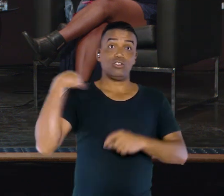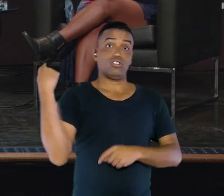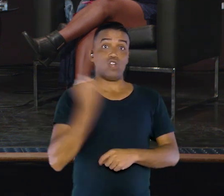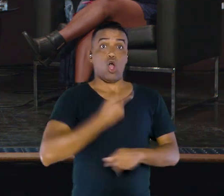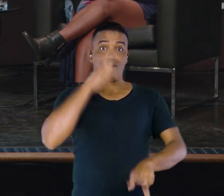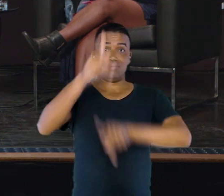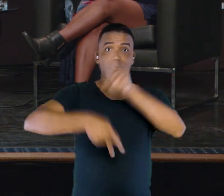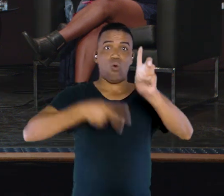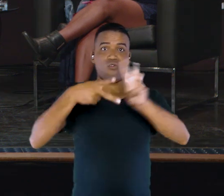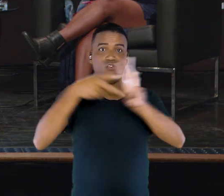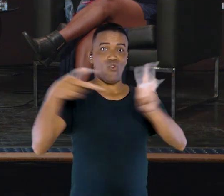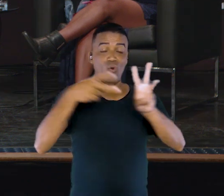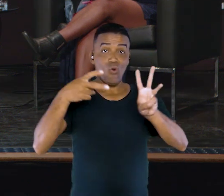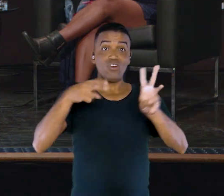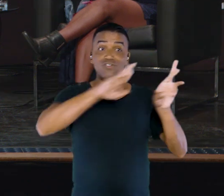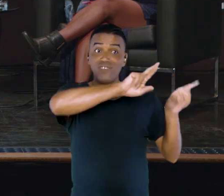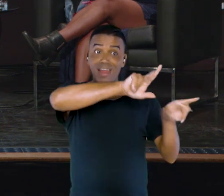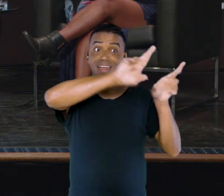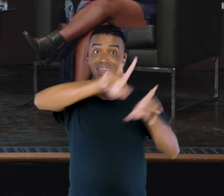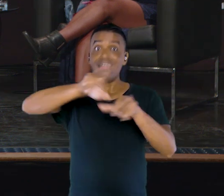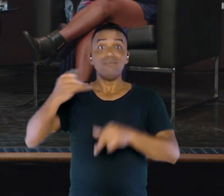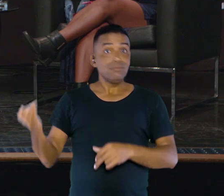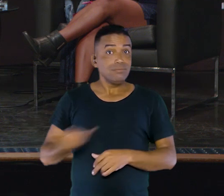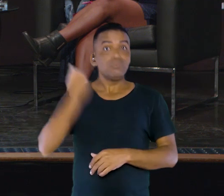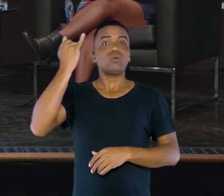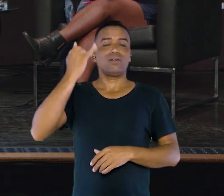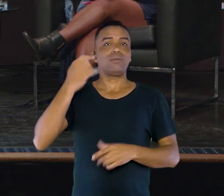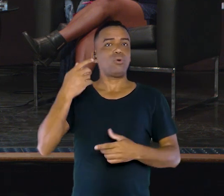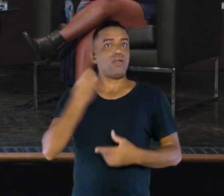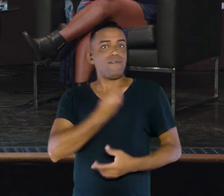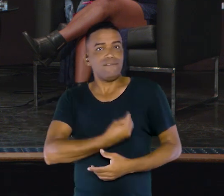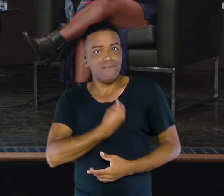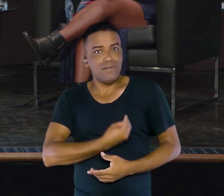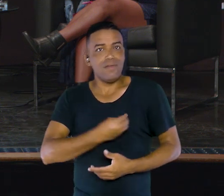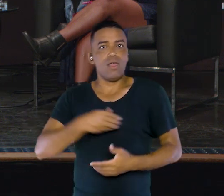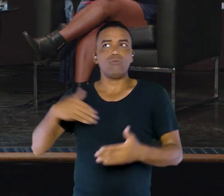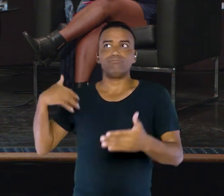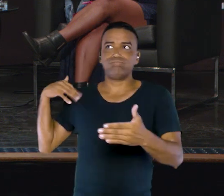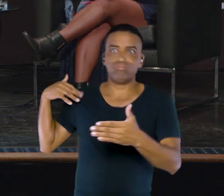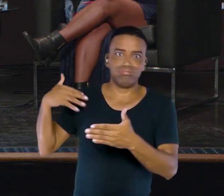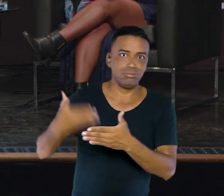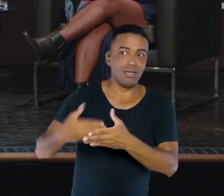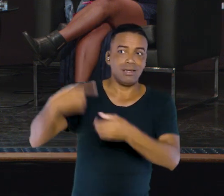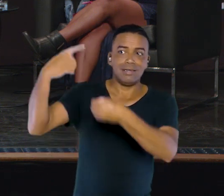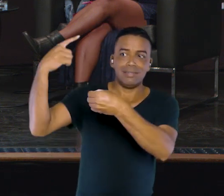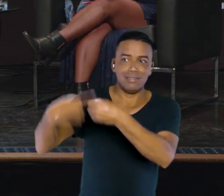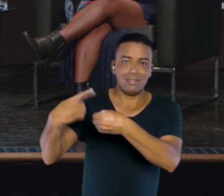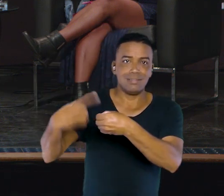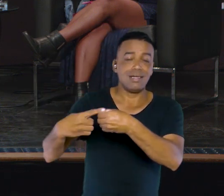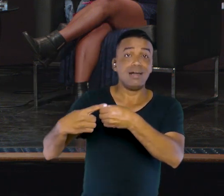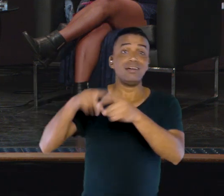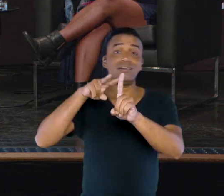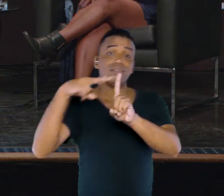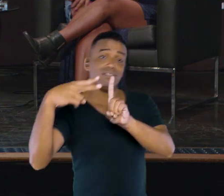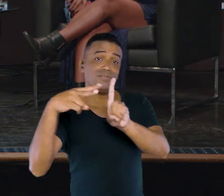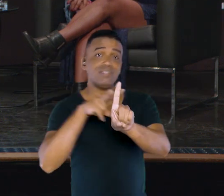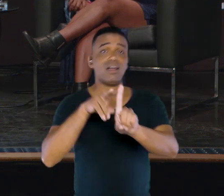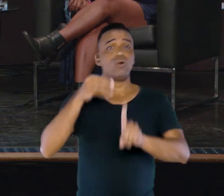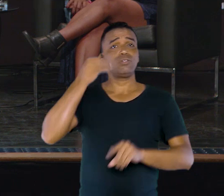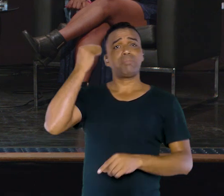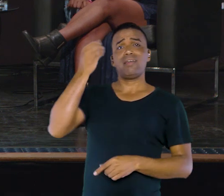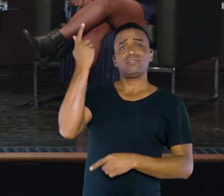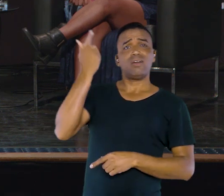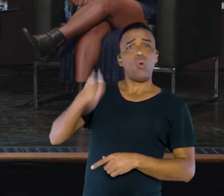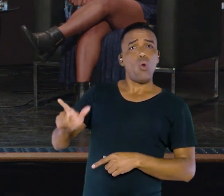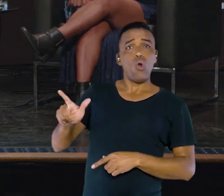muito importante, porque quem viveu o tempo todo na cidade tem uma outra